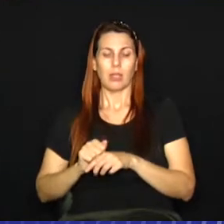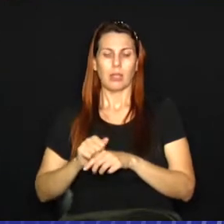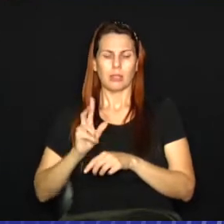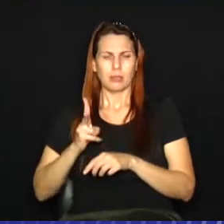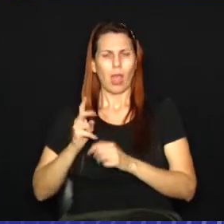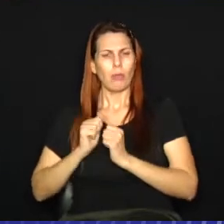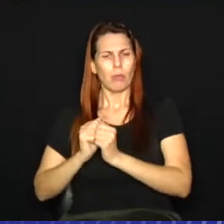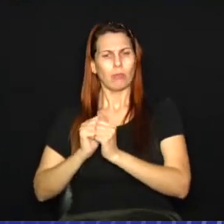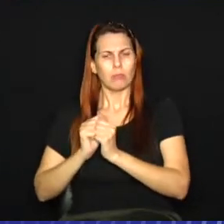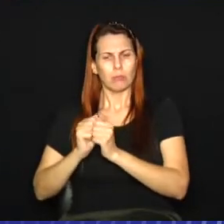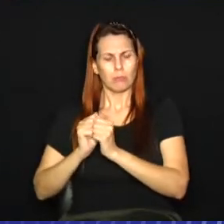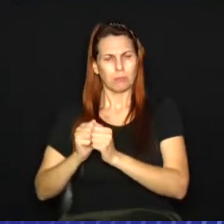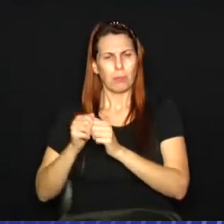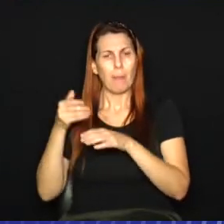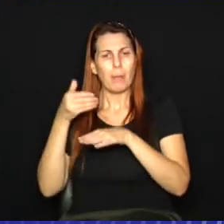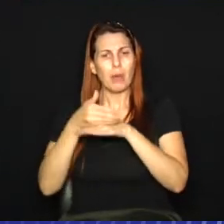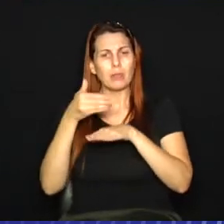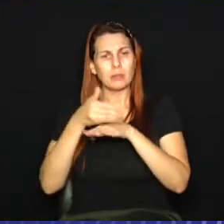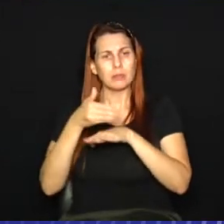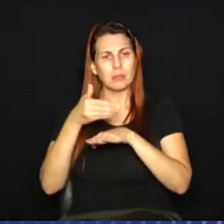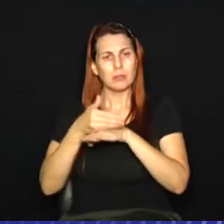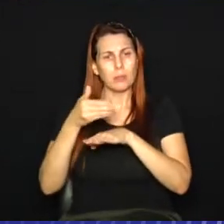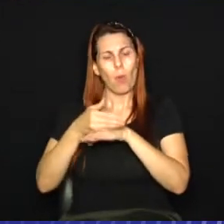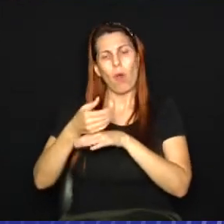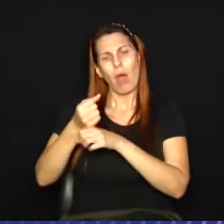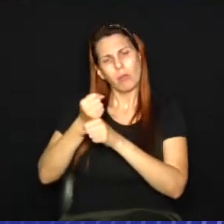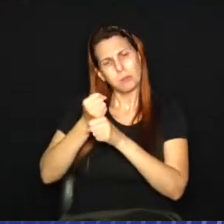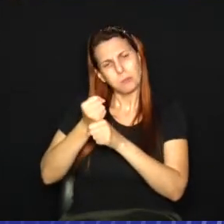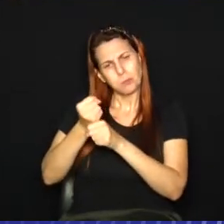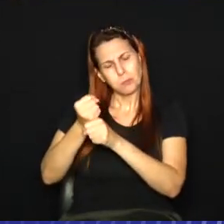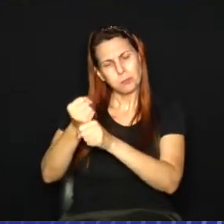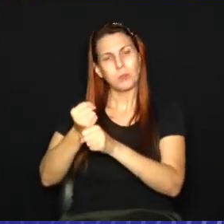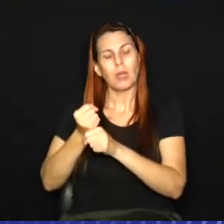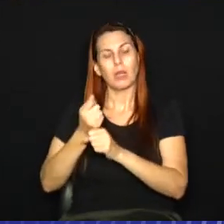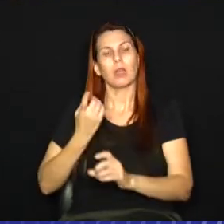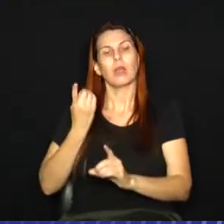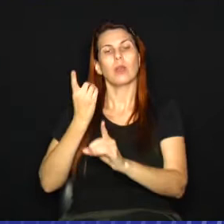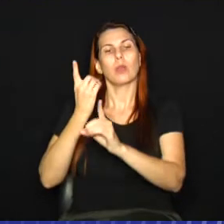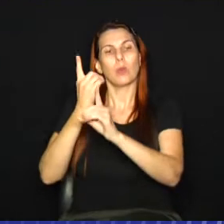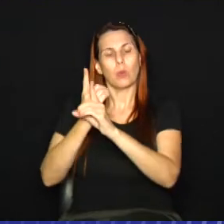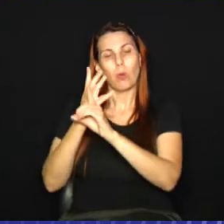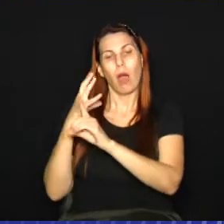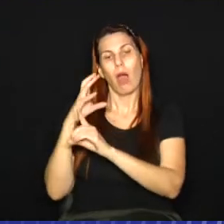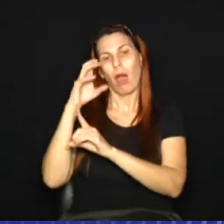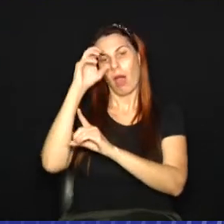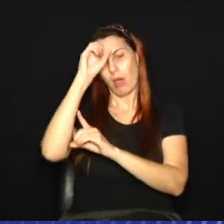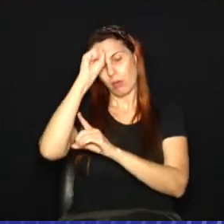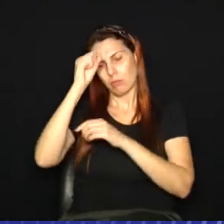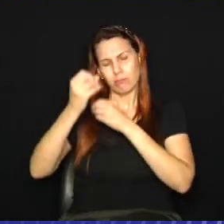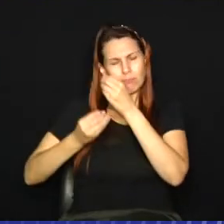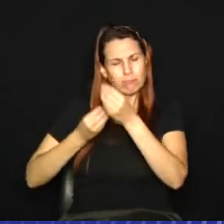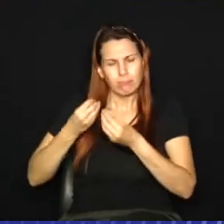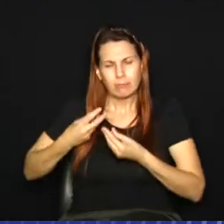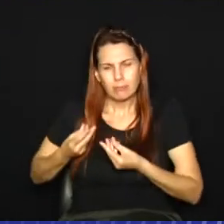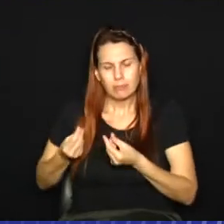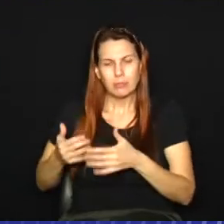franciscana, participou por vários anos de encontros vocacionais que eram realizados